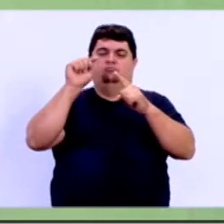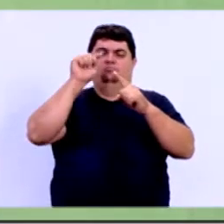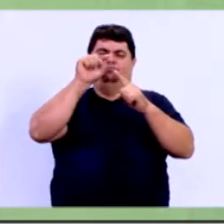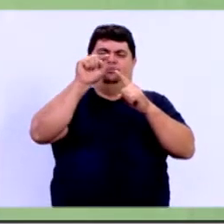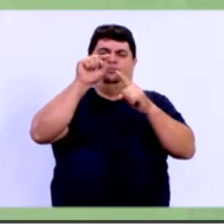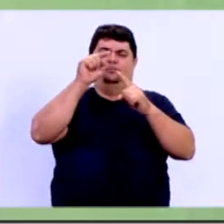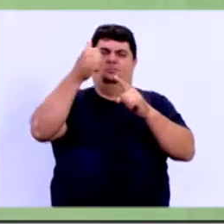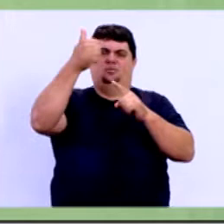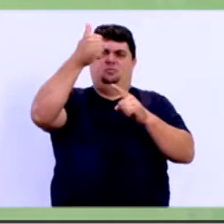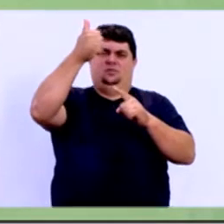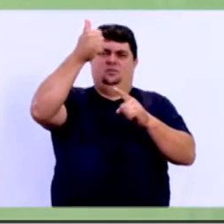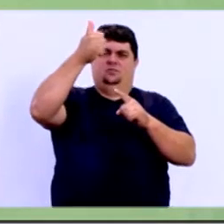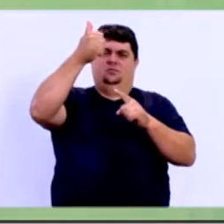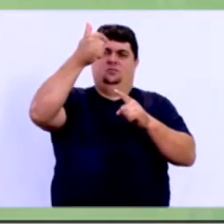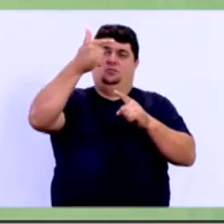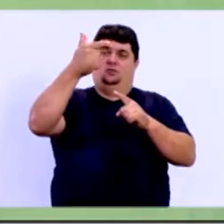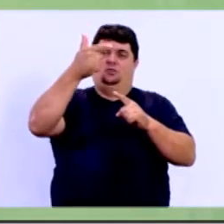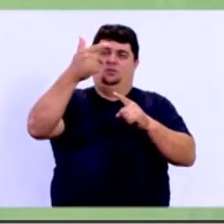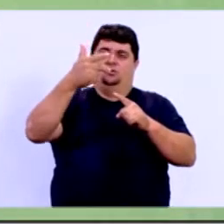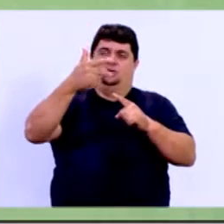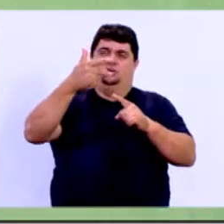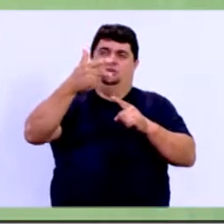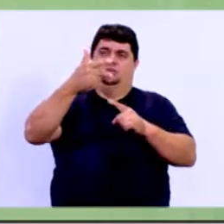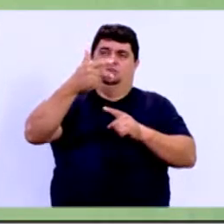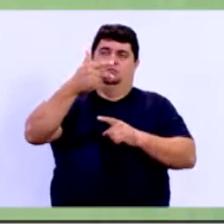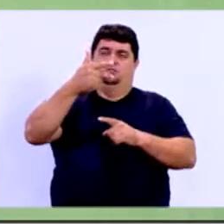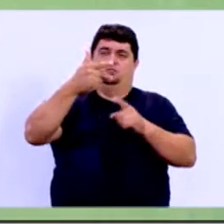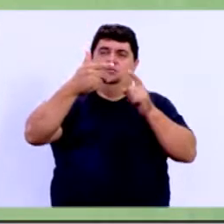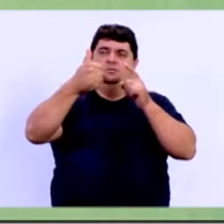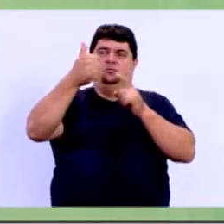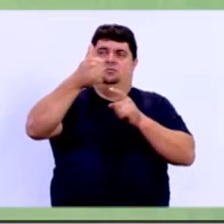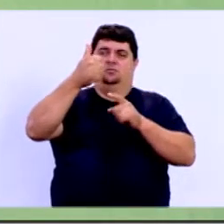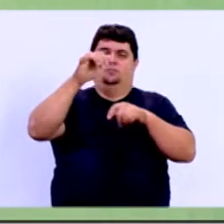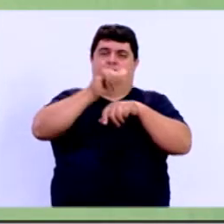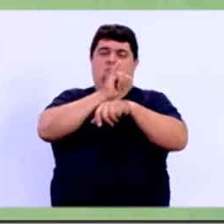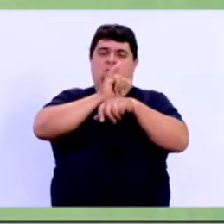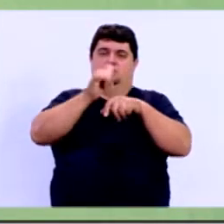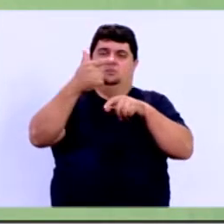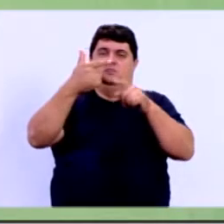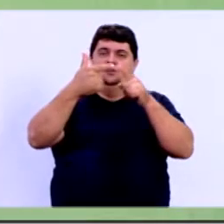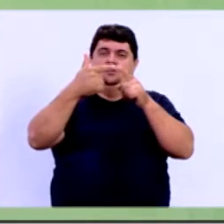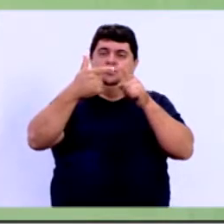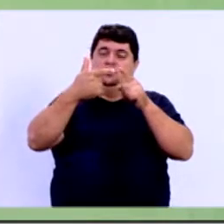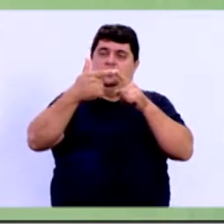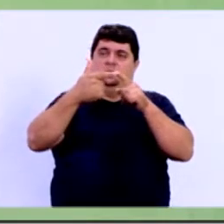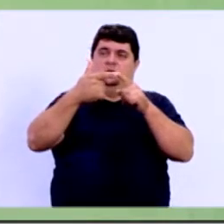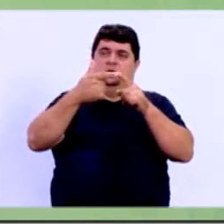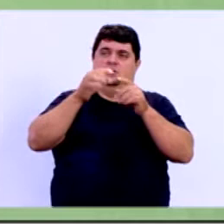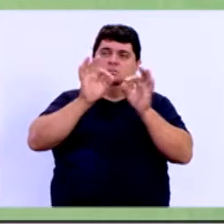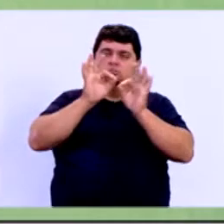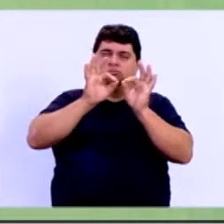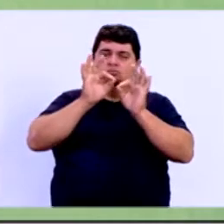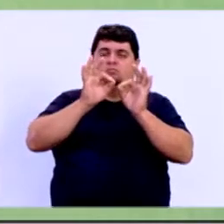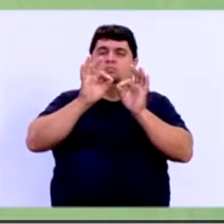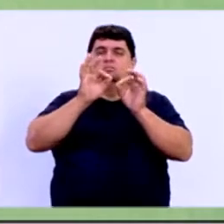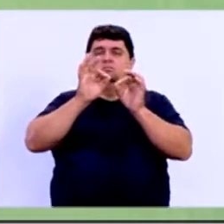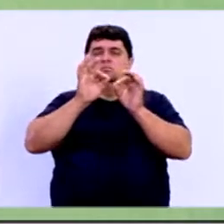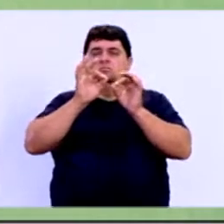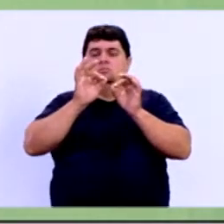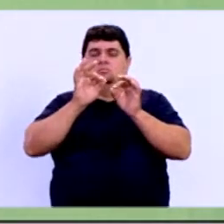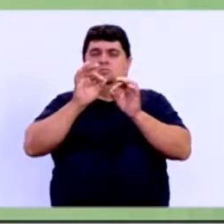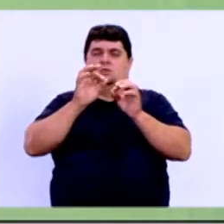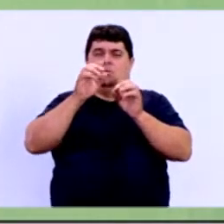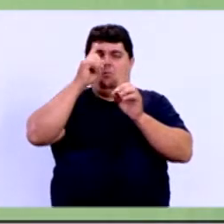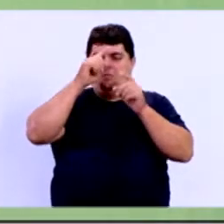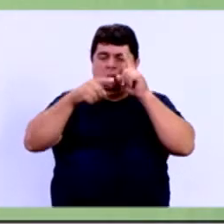estratégico, nós temos um nível tático, nós temos o nível operacional, né? É óbvio que quem